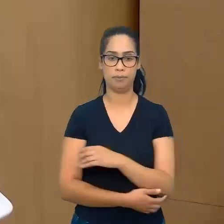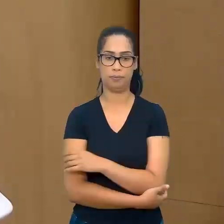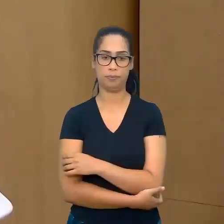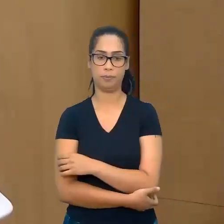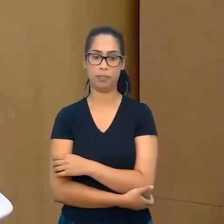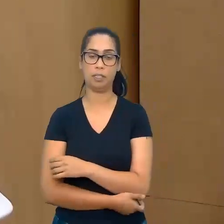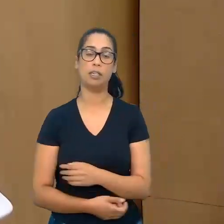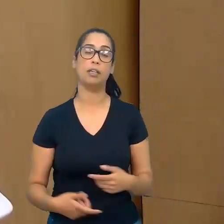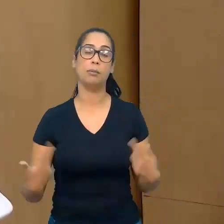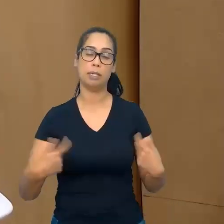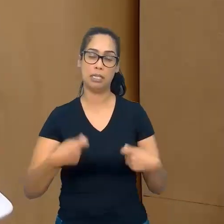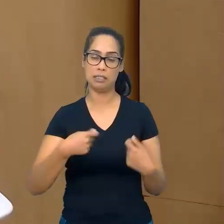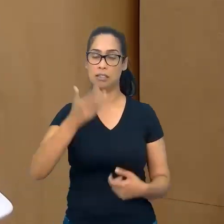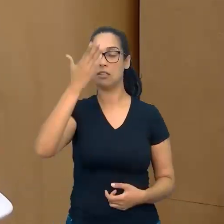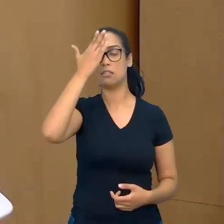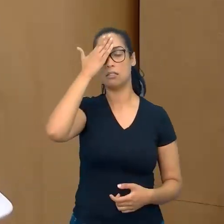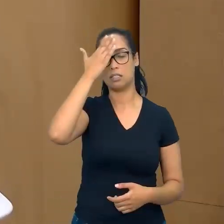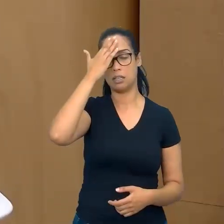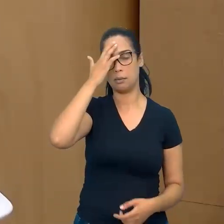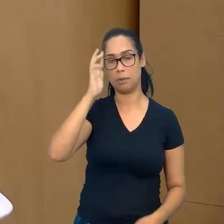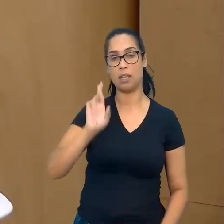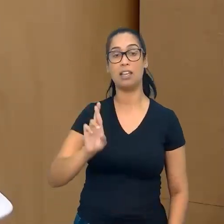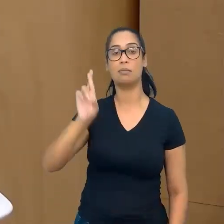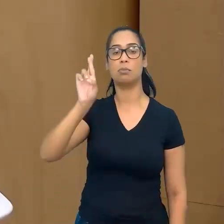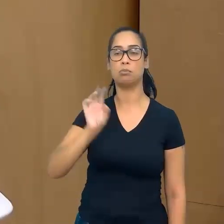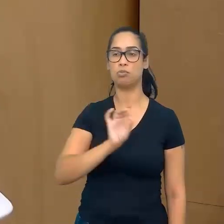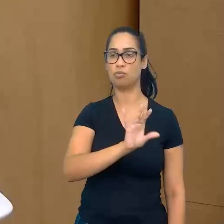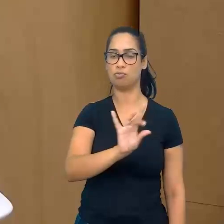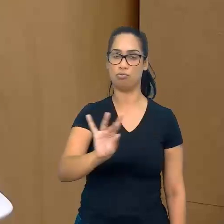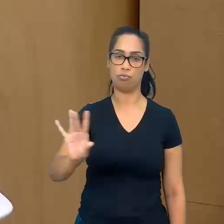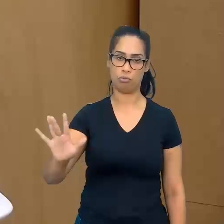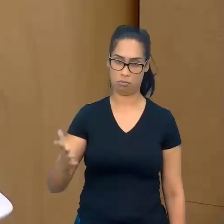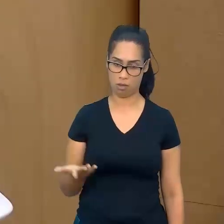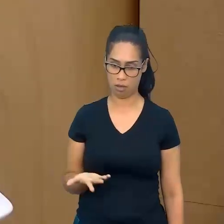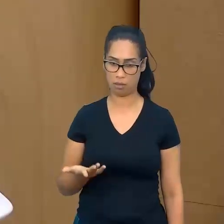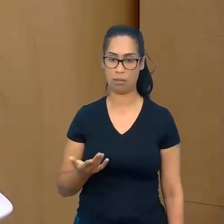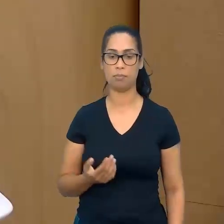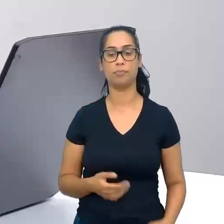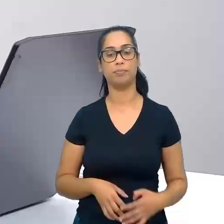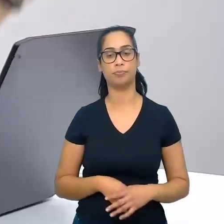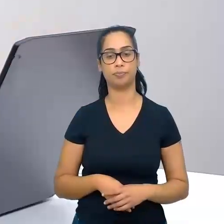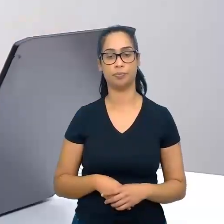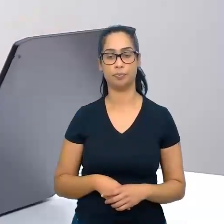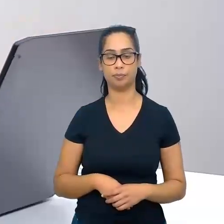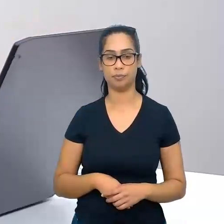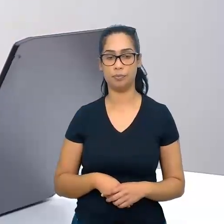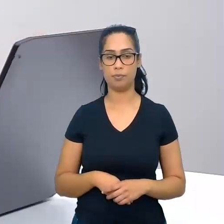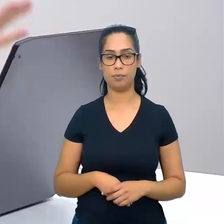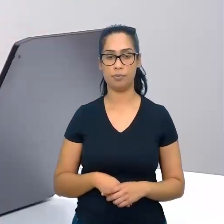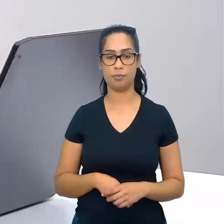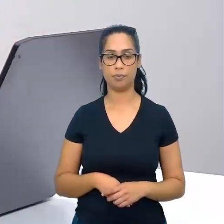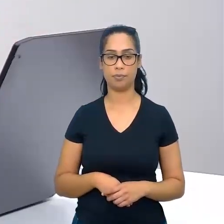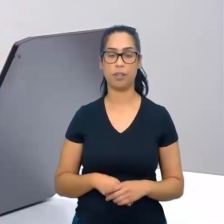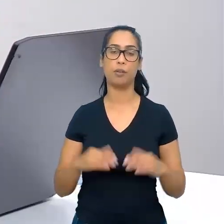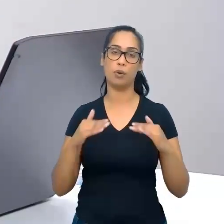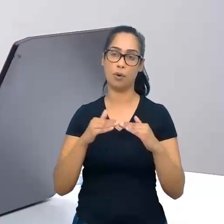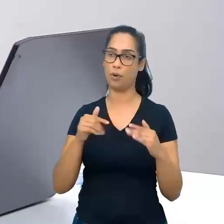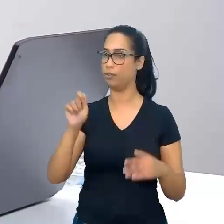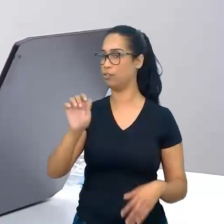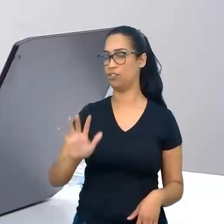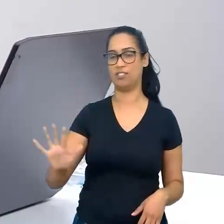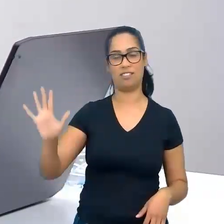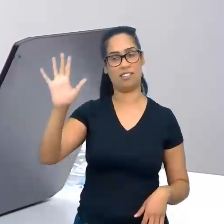papéis e os lugares desses desses participantes exatamente totalmente Geral de